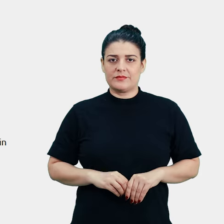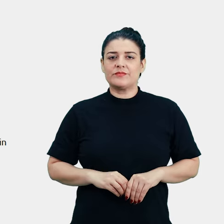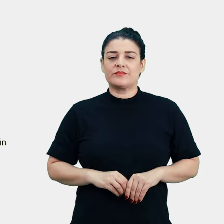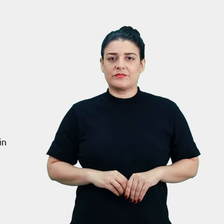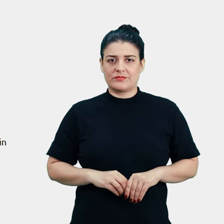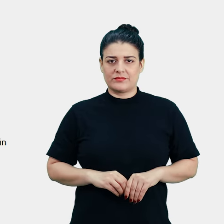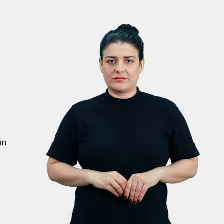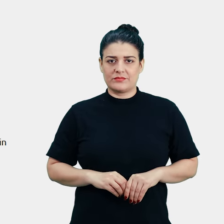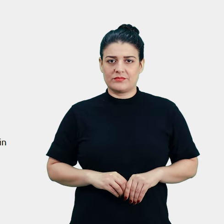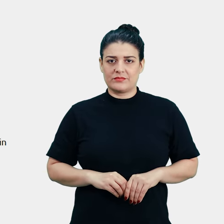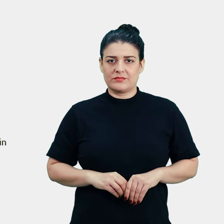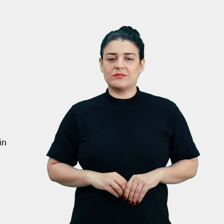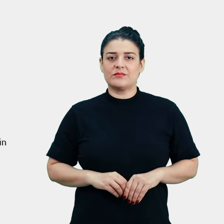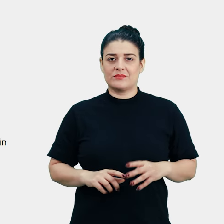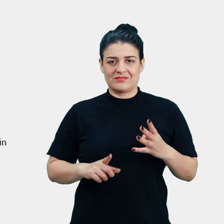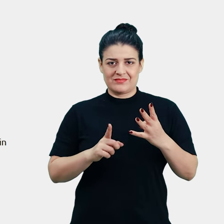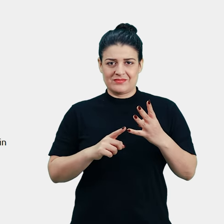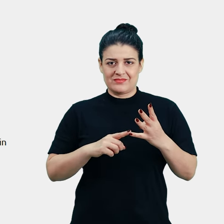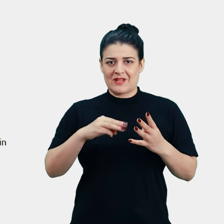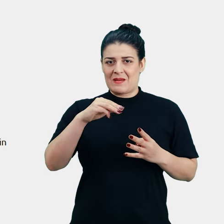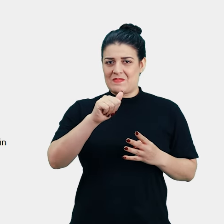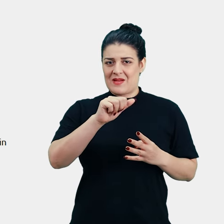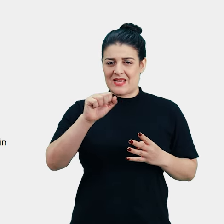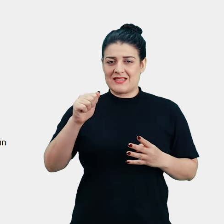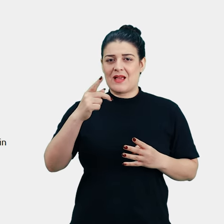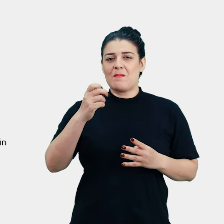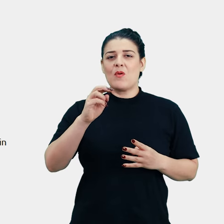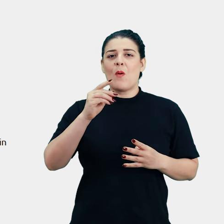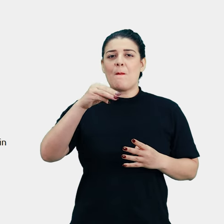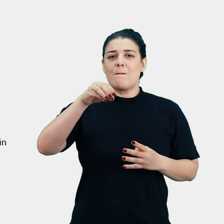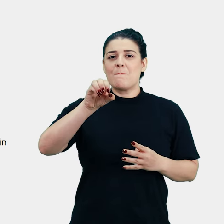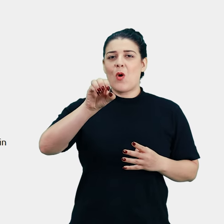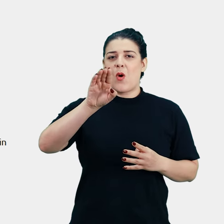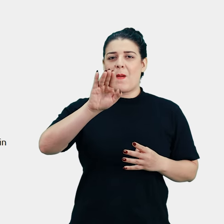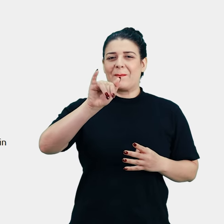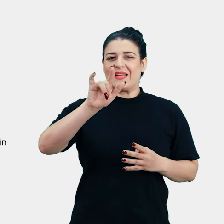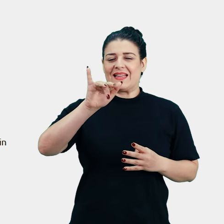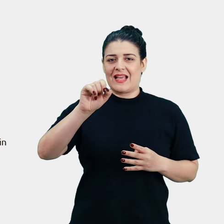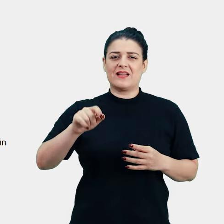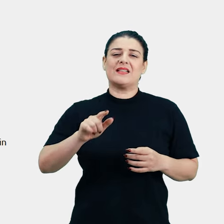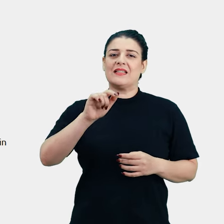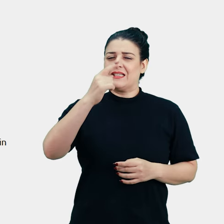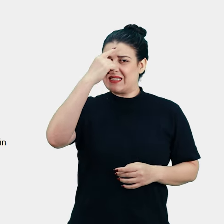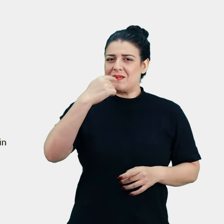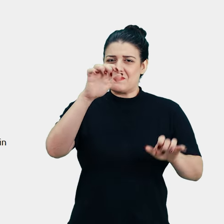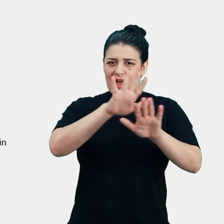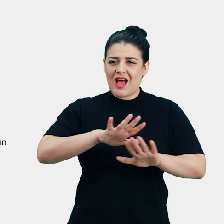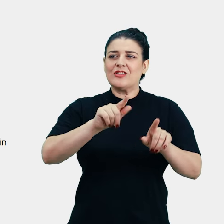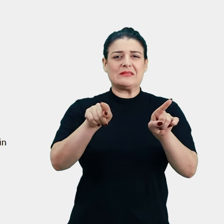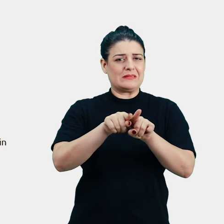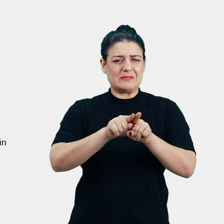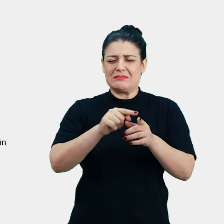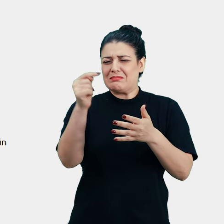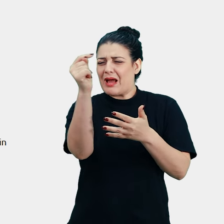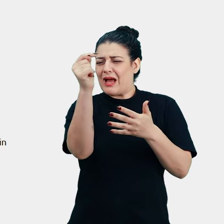Nós temos a espectrometria de massas por mobilidade iônica, imageamento por espectrometria de massas.